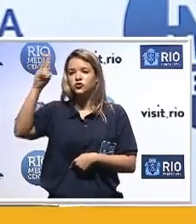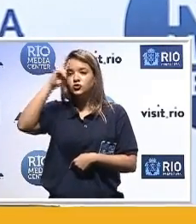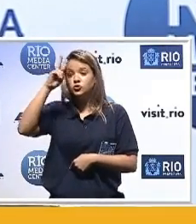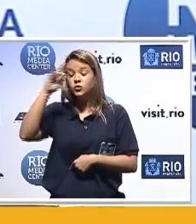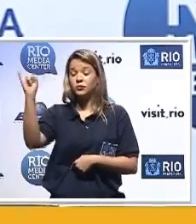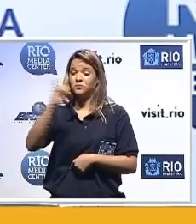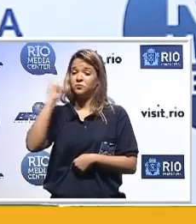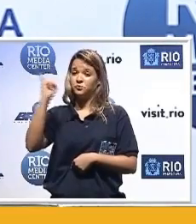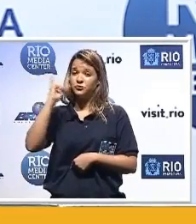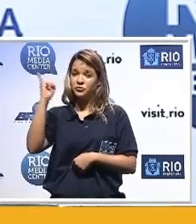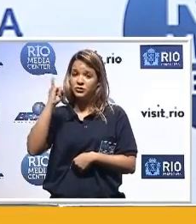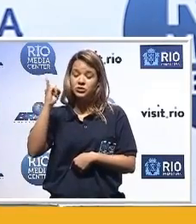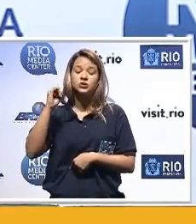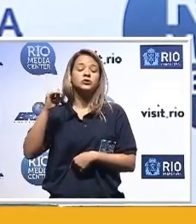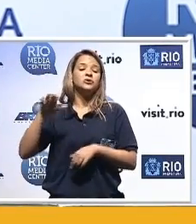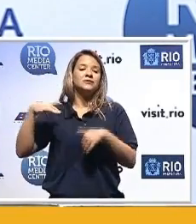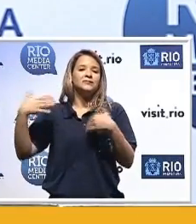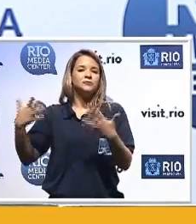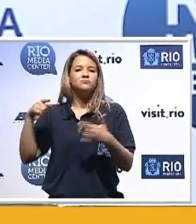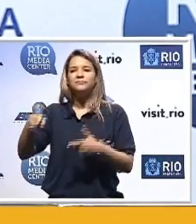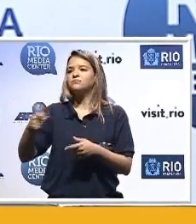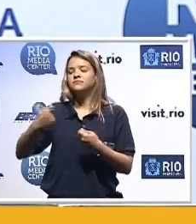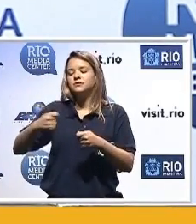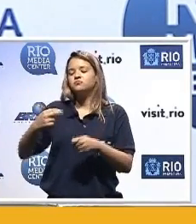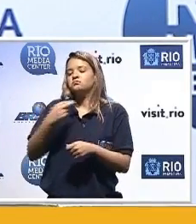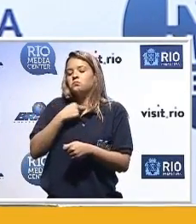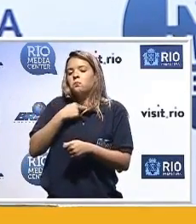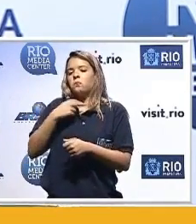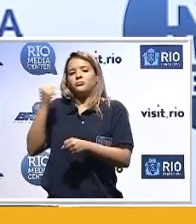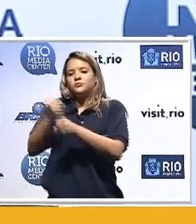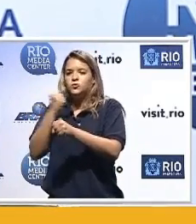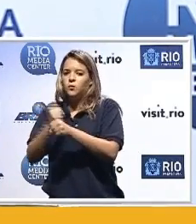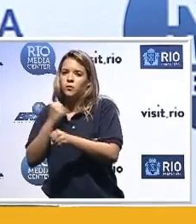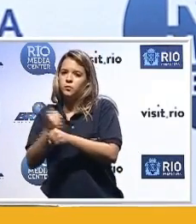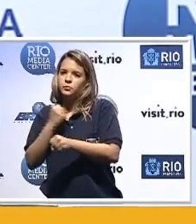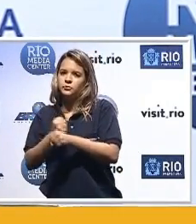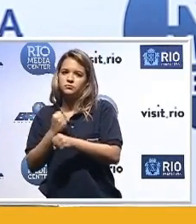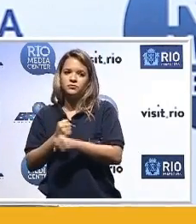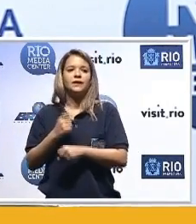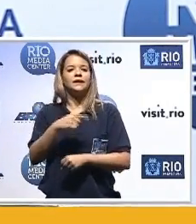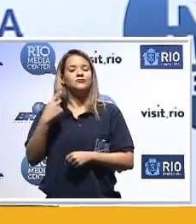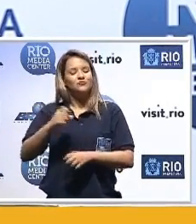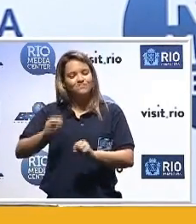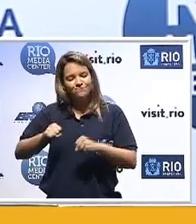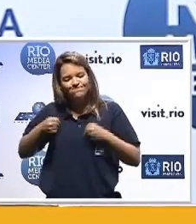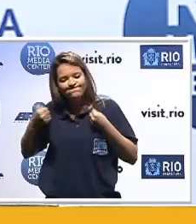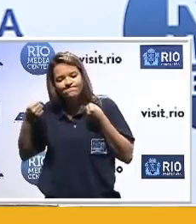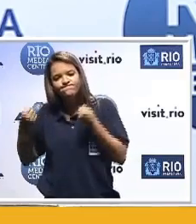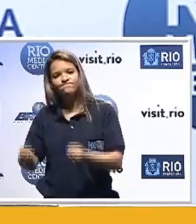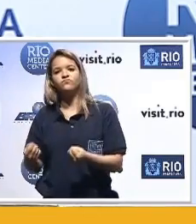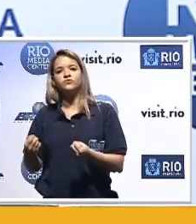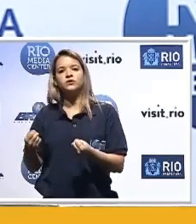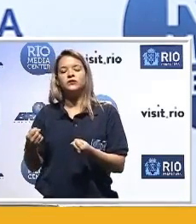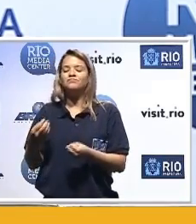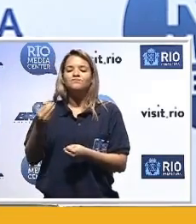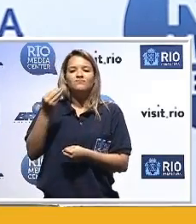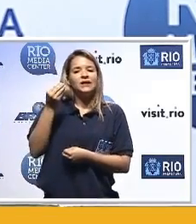ficar como está. E a gente se esforça para